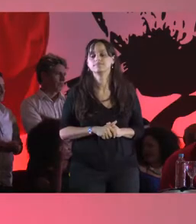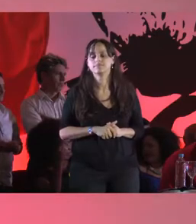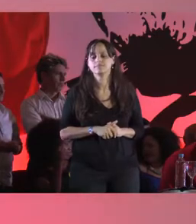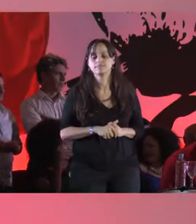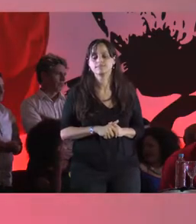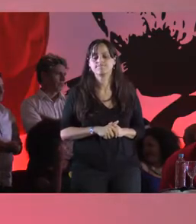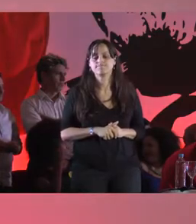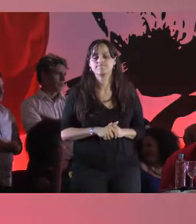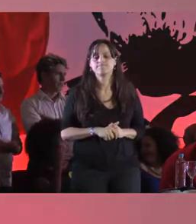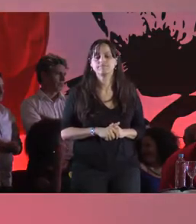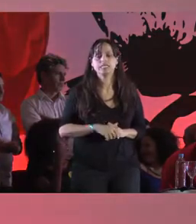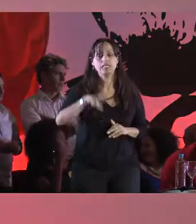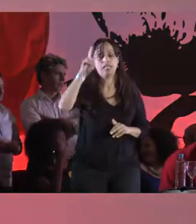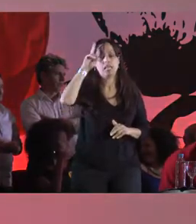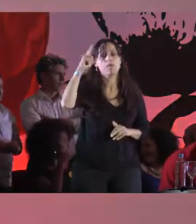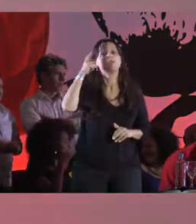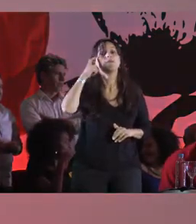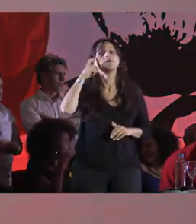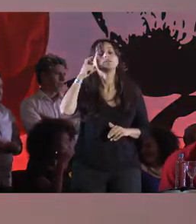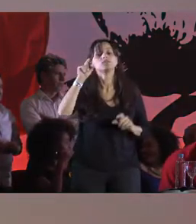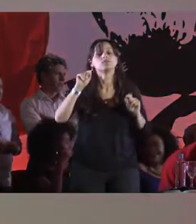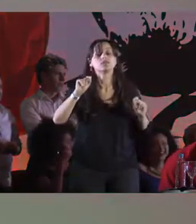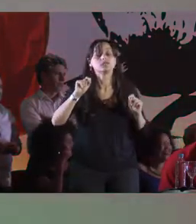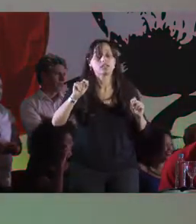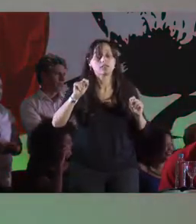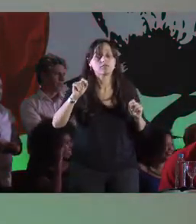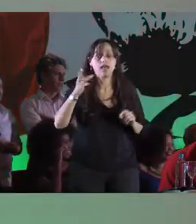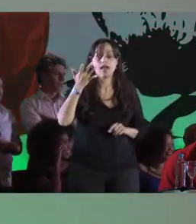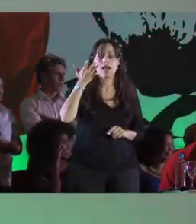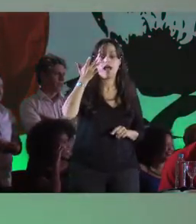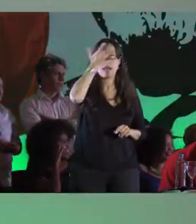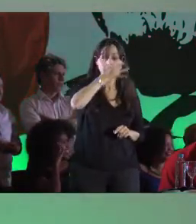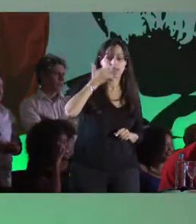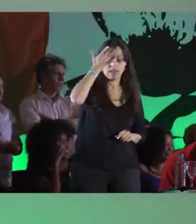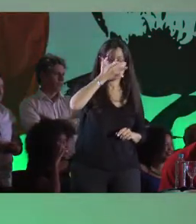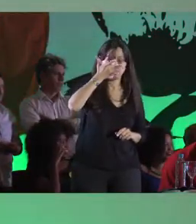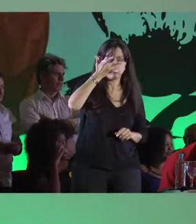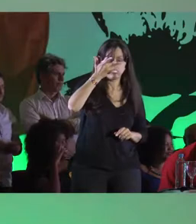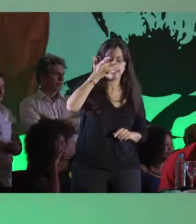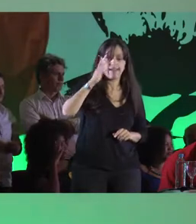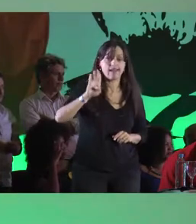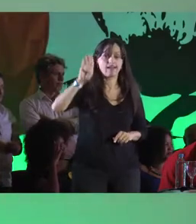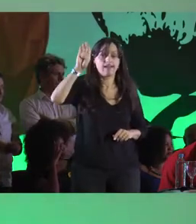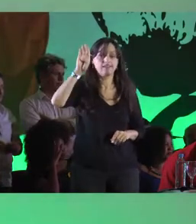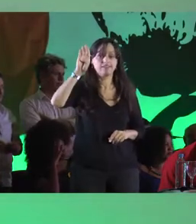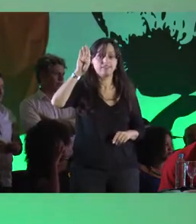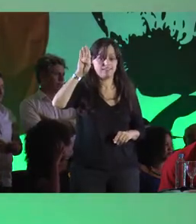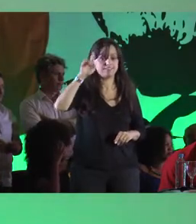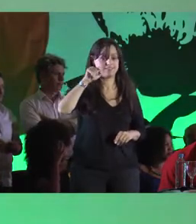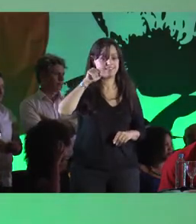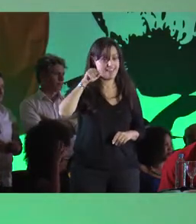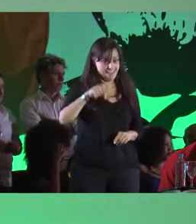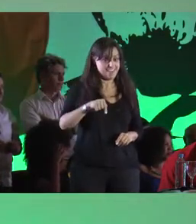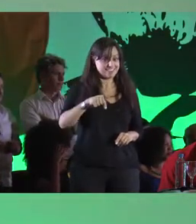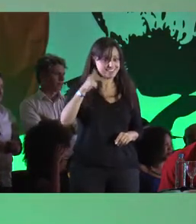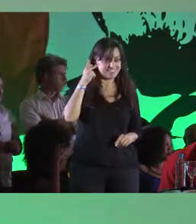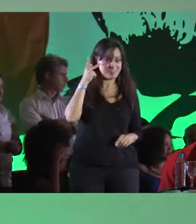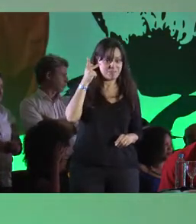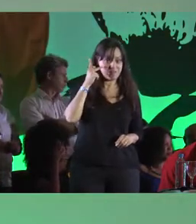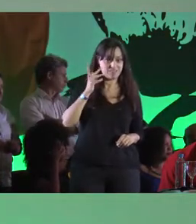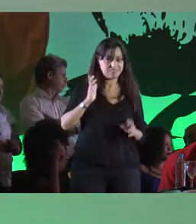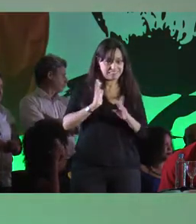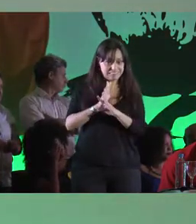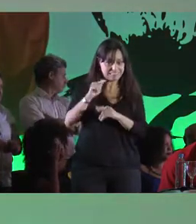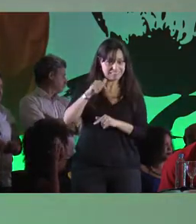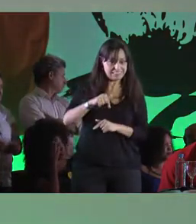em apresentar o PT, o Fernando Haddad, como candidato a prefeito dessa cidade, eu sonhava que pelo